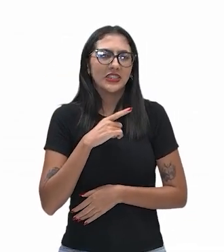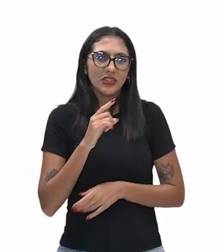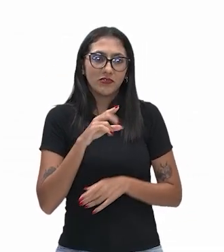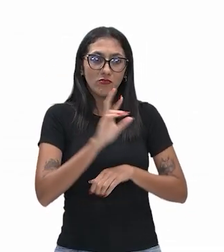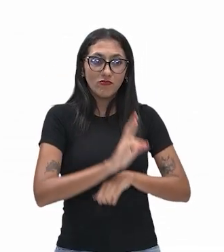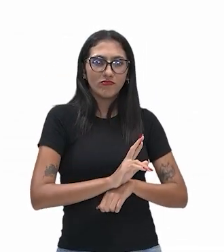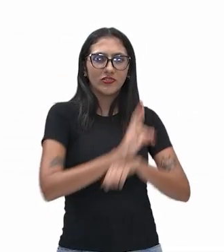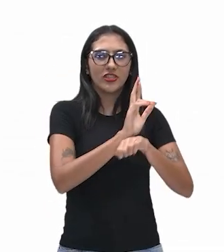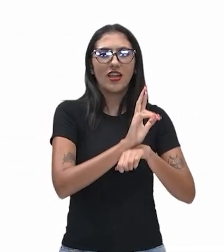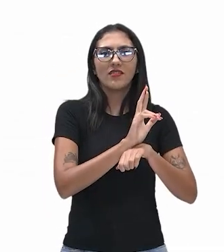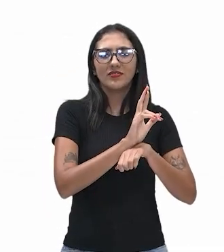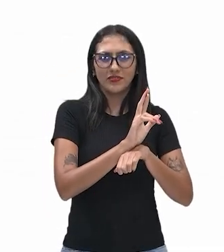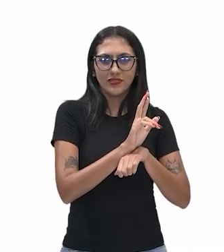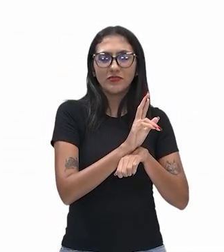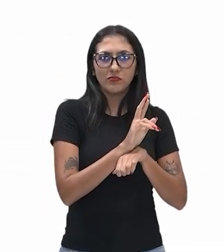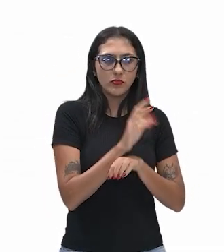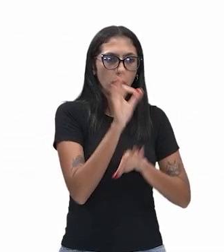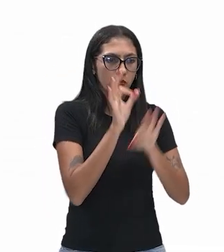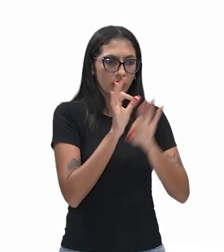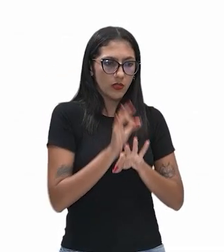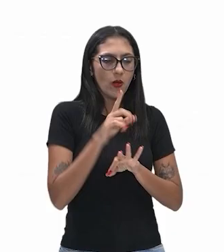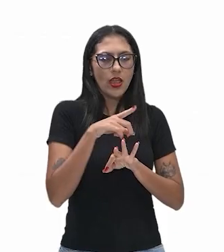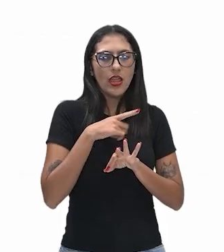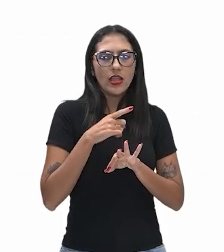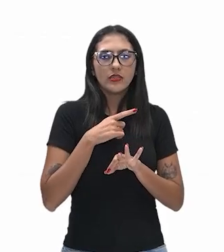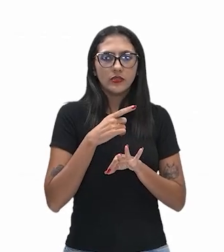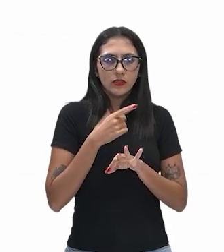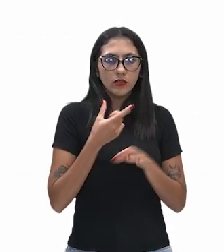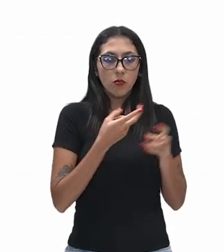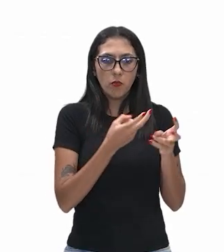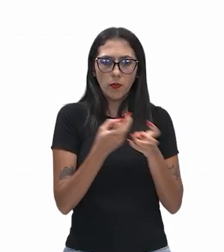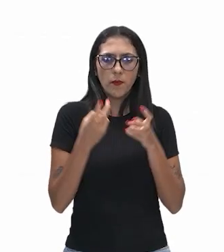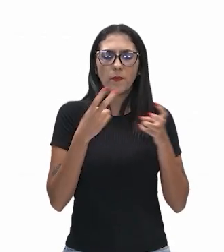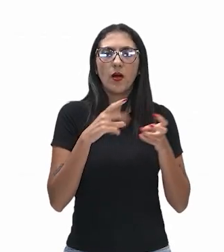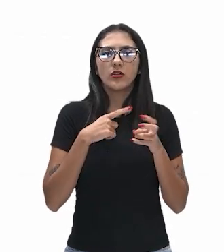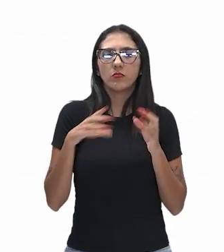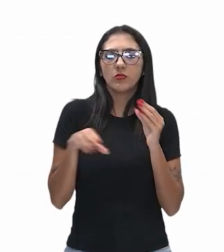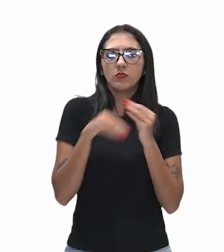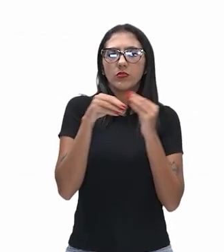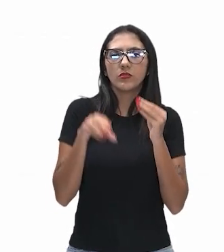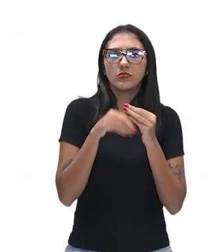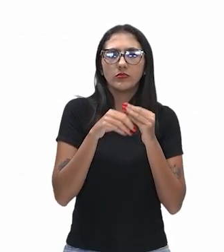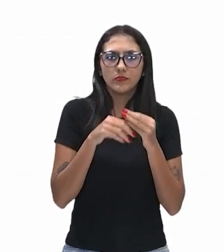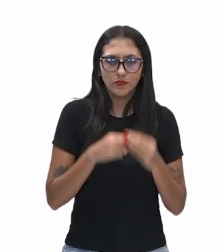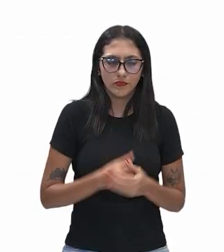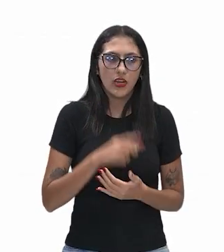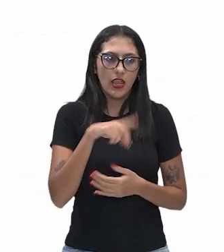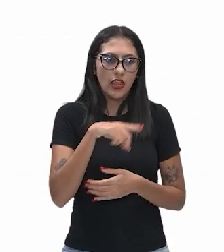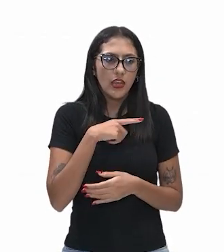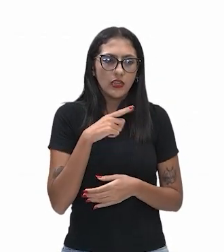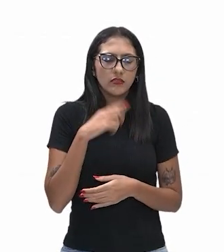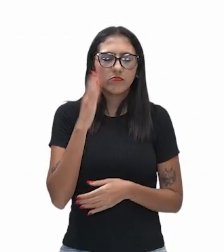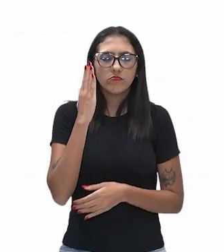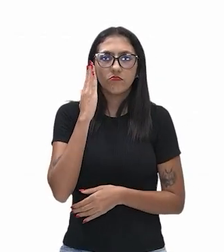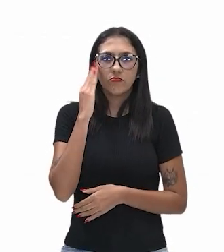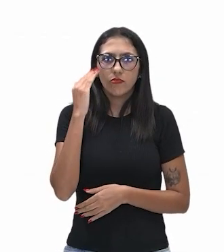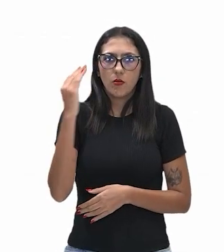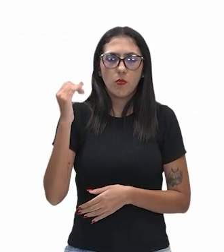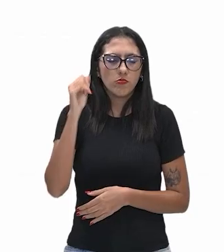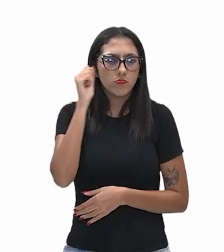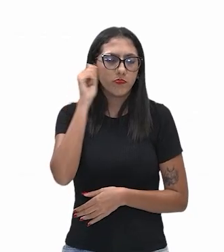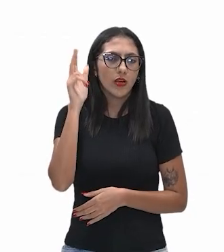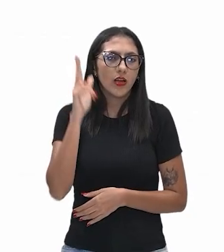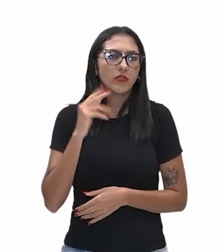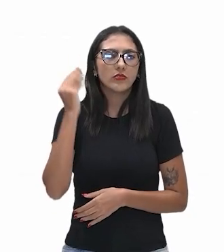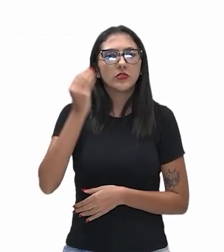pessoal? E contribuiu com os cientistas notáveis. Ele, o pai da mecânica, o pai da bomba atômica, é